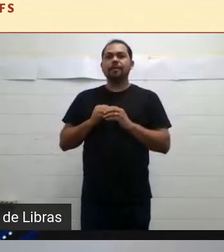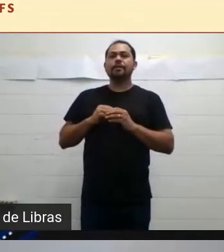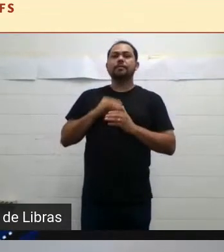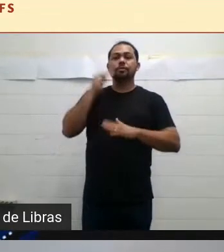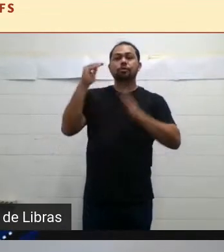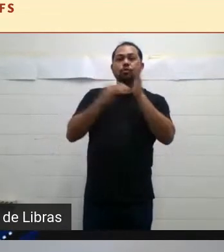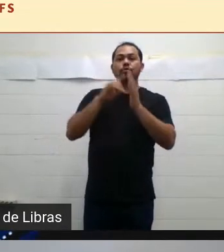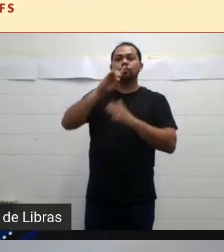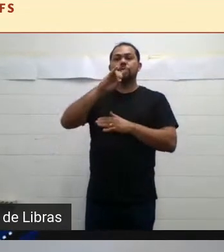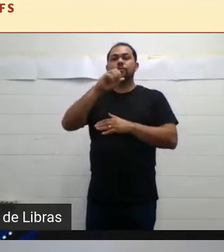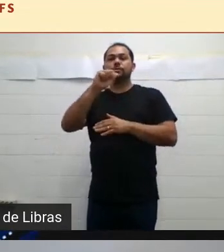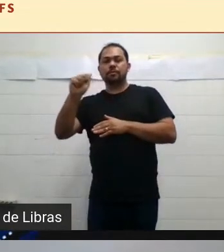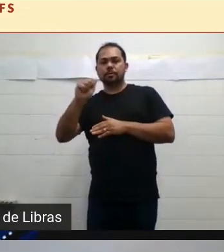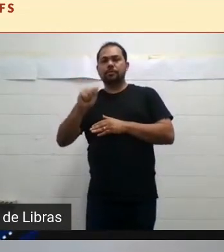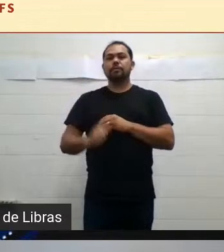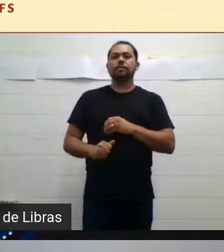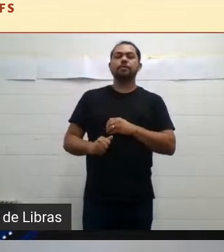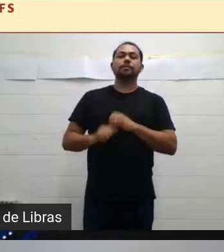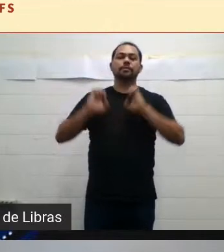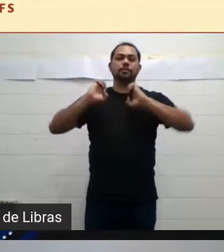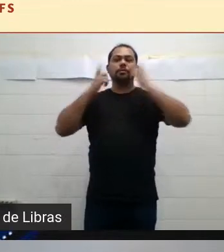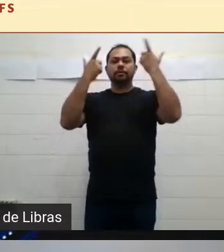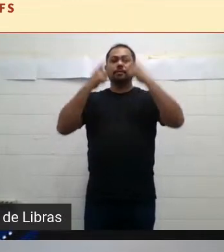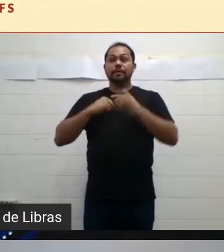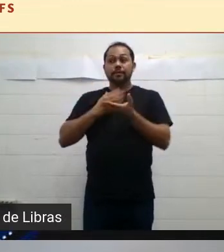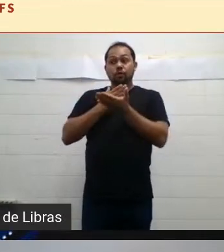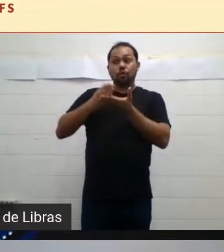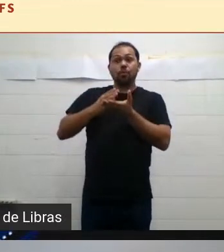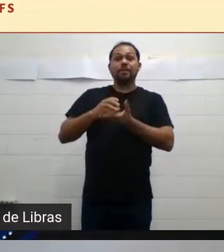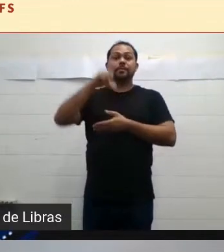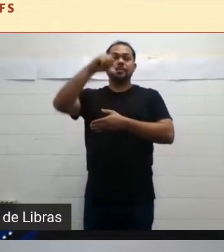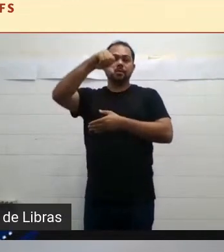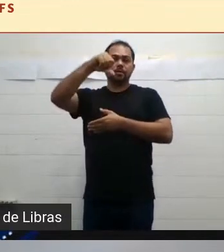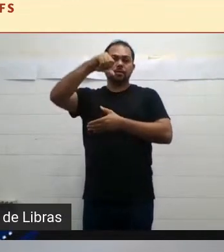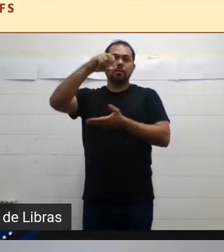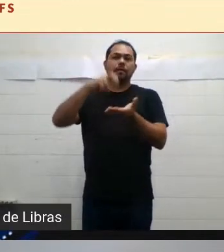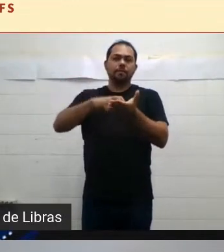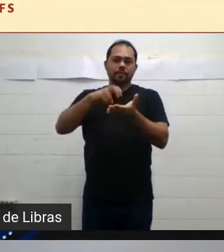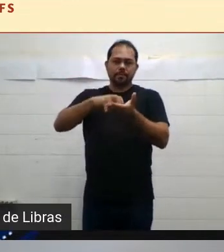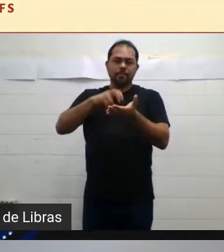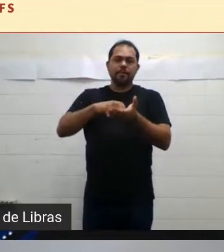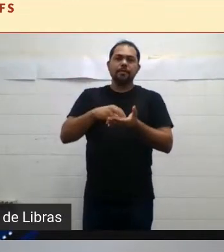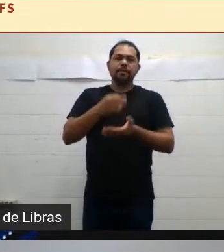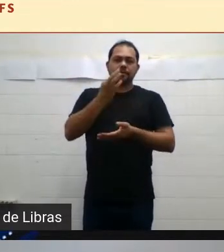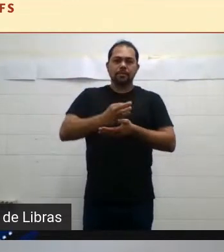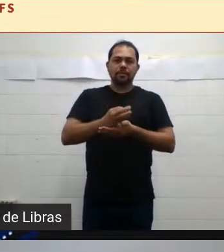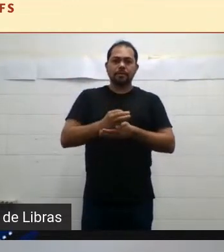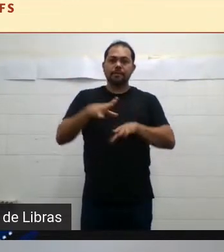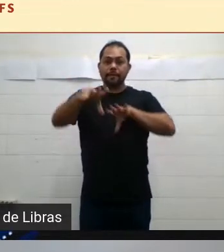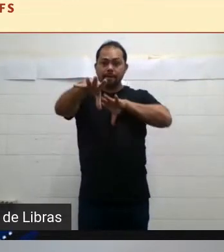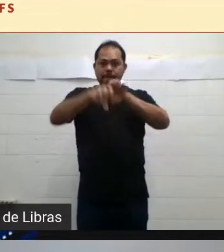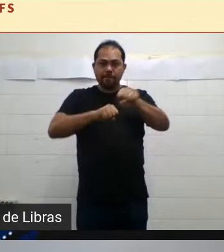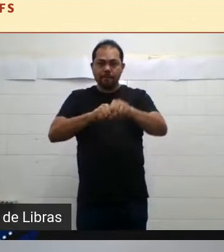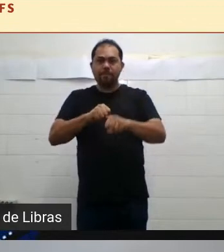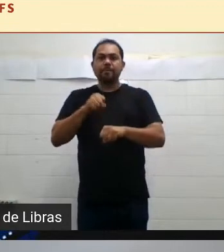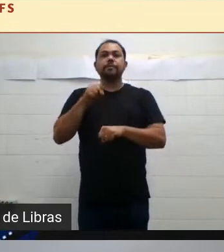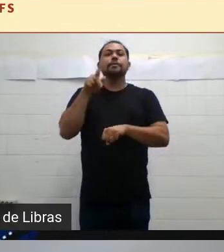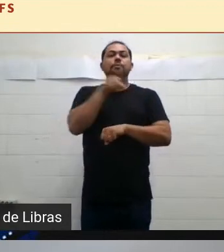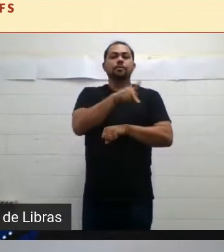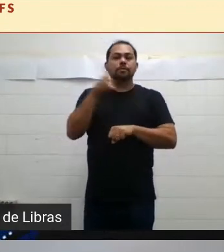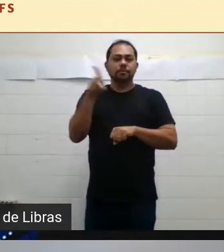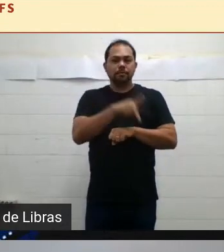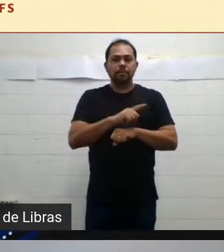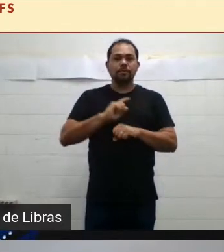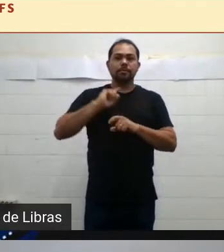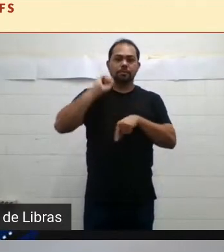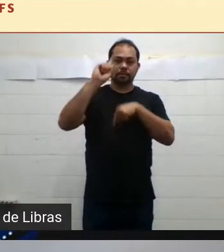mesa, começaremos às 9, pontualmente amanhã, teremos uma mesa redonda sobre formação docente em EPT. Depois seguiremos